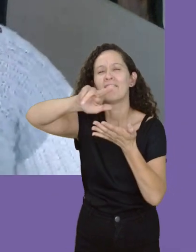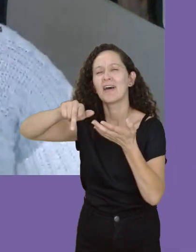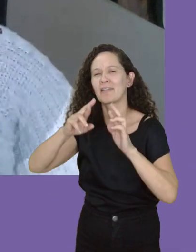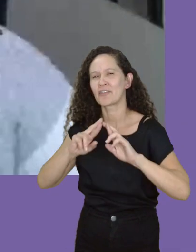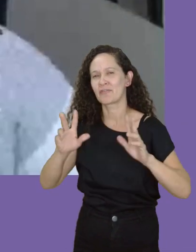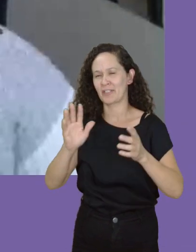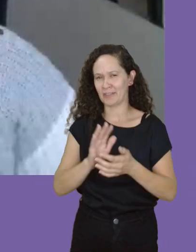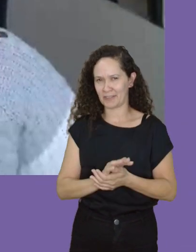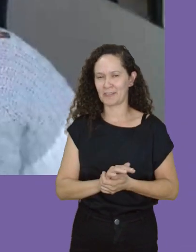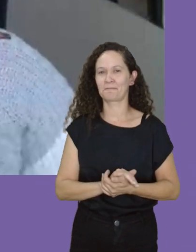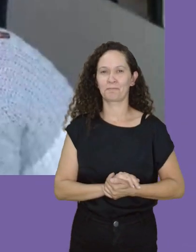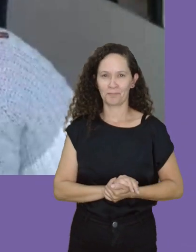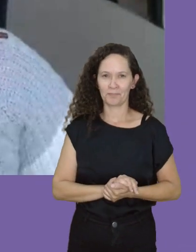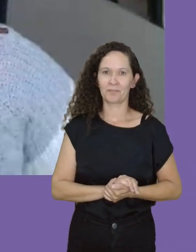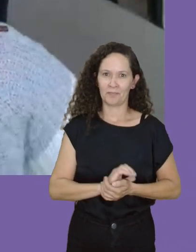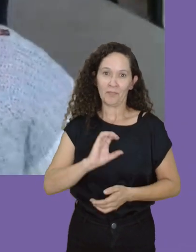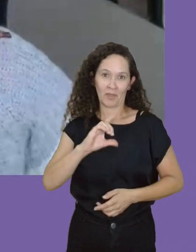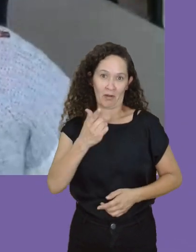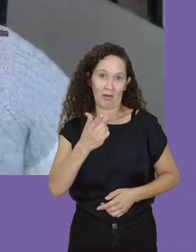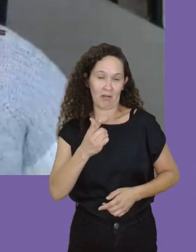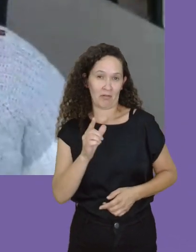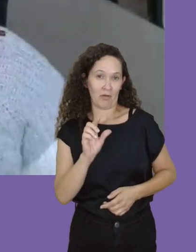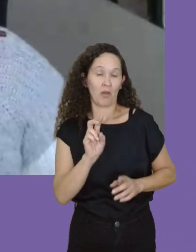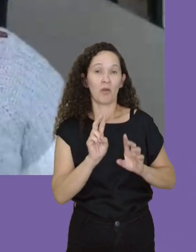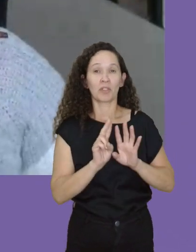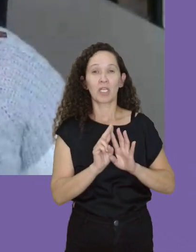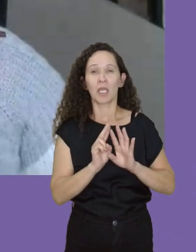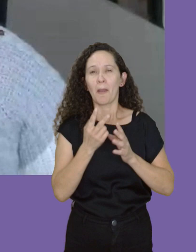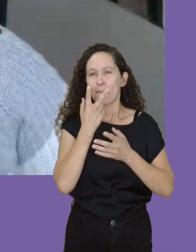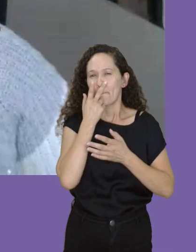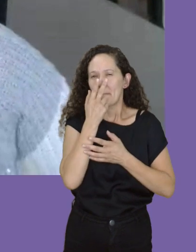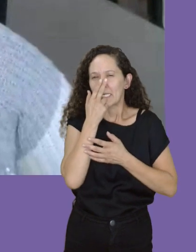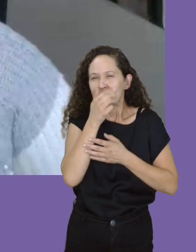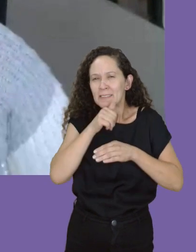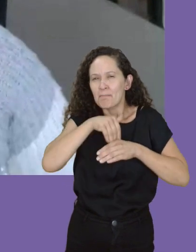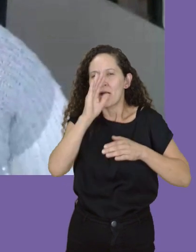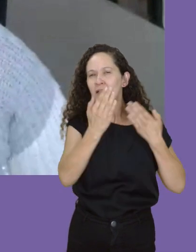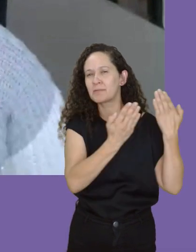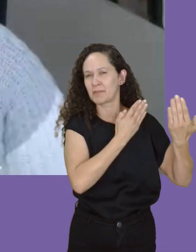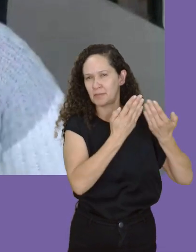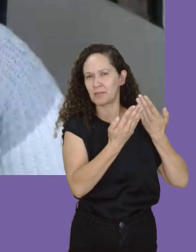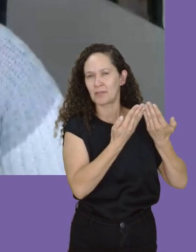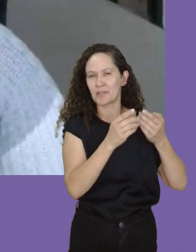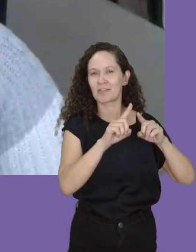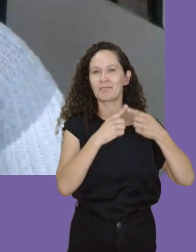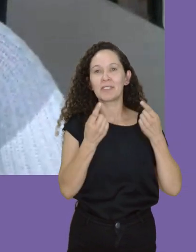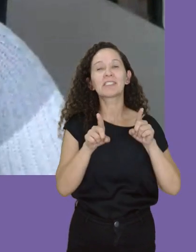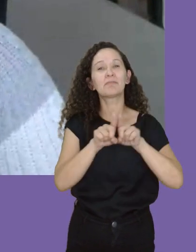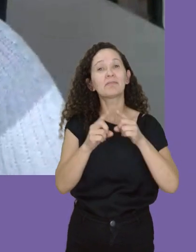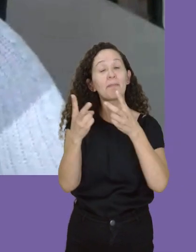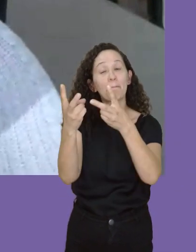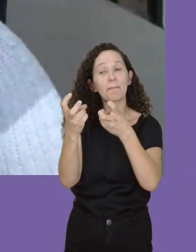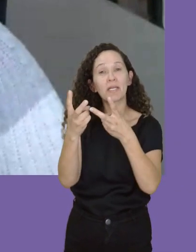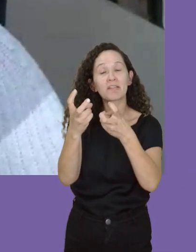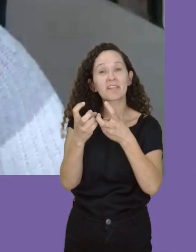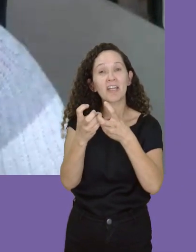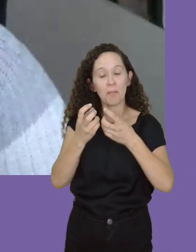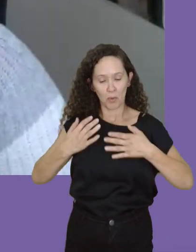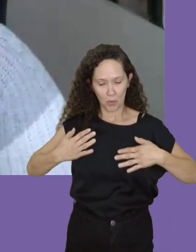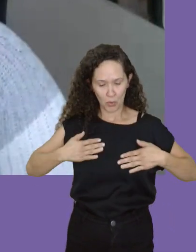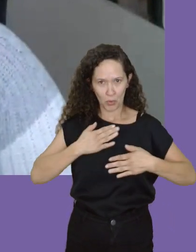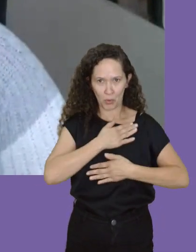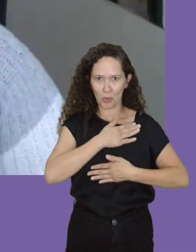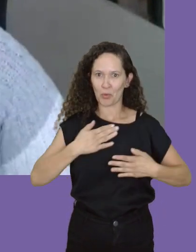formas. Obviamente, a mais usual é a psicológica, mas ela também pode se expressar muitas vezes de maneira